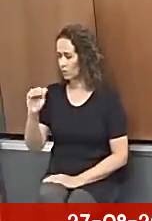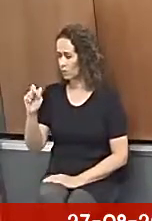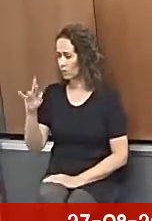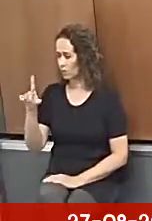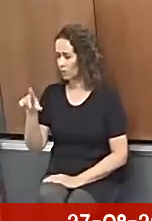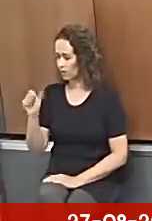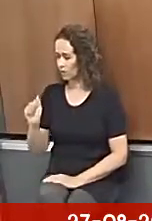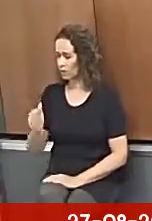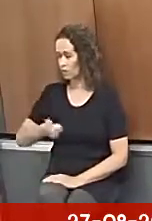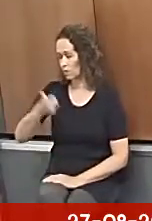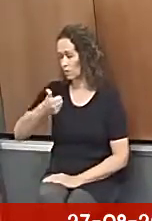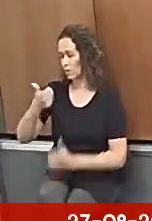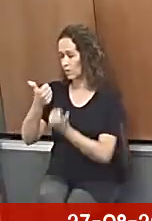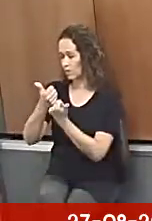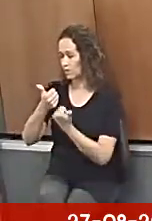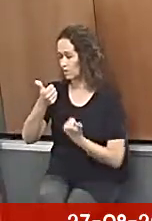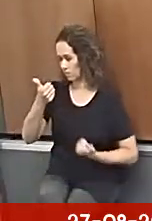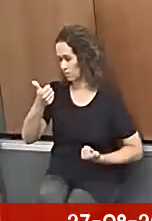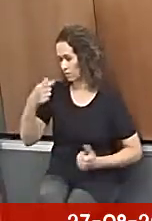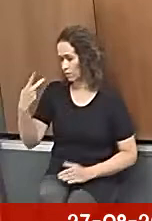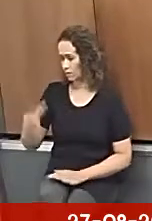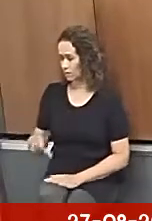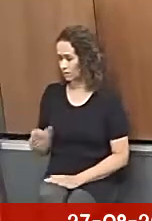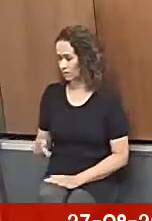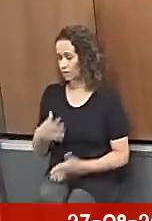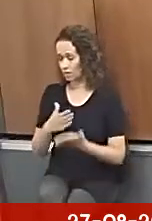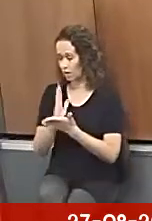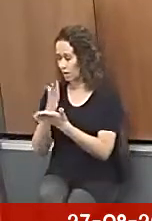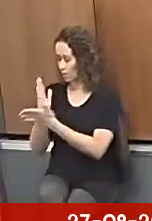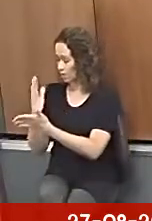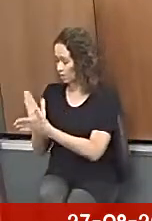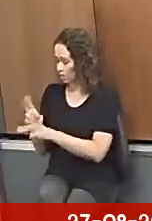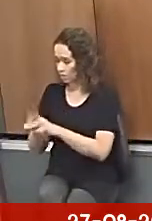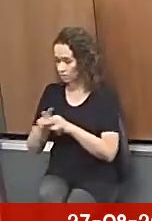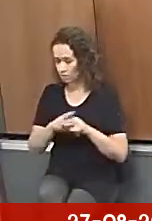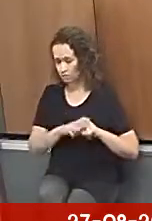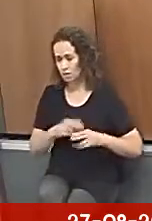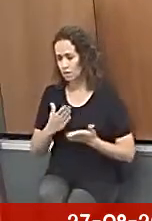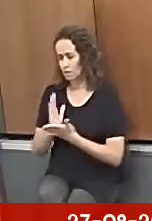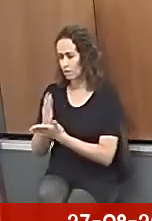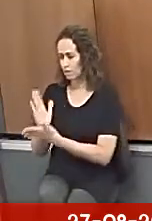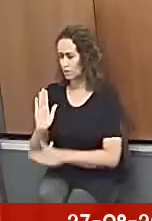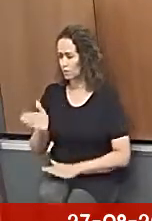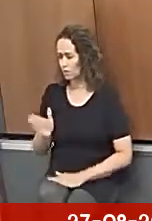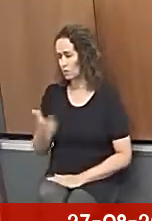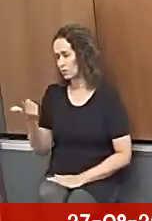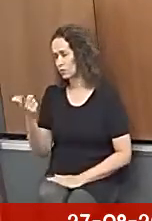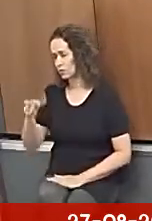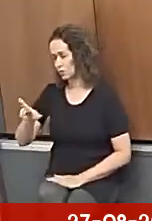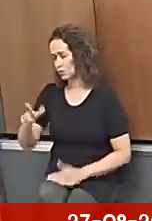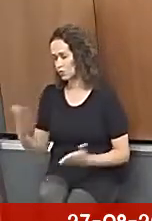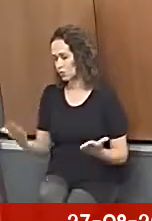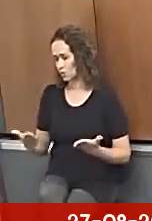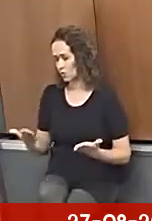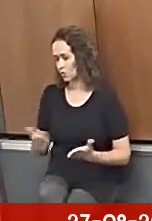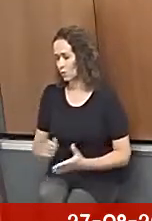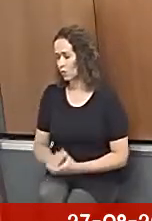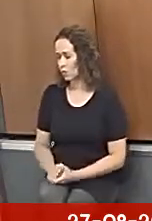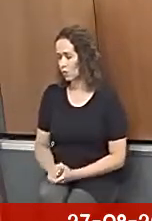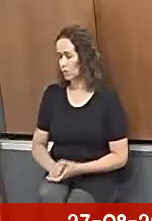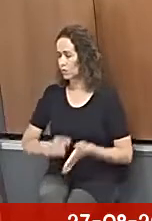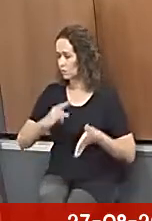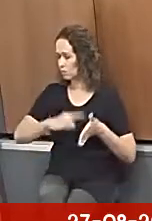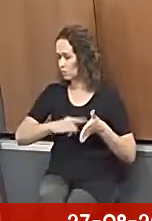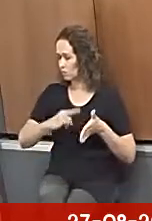casa em votação os deputados que aprovam permaneçam como estão aprovado requerimento 3845 último requerimento requerimento de